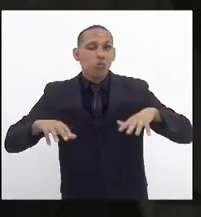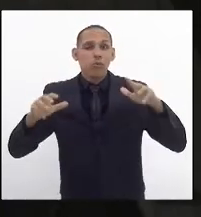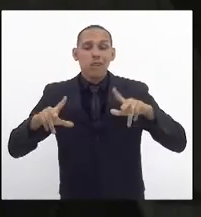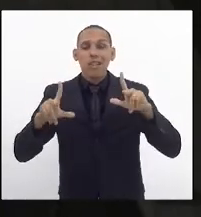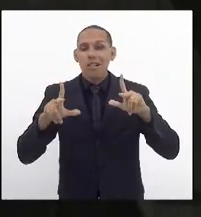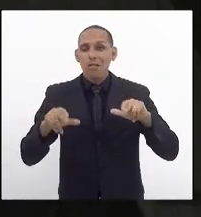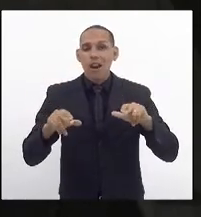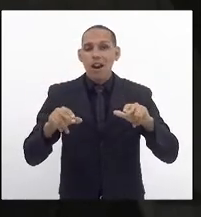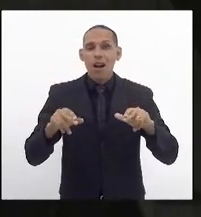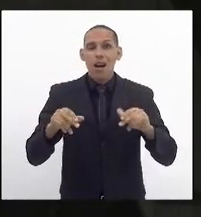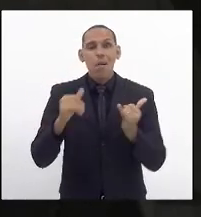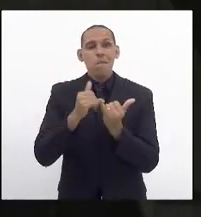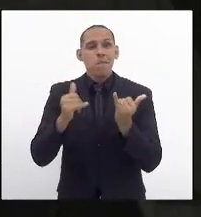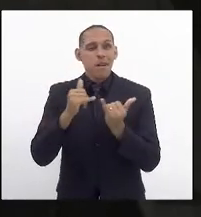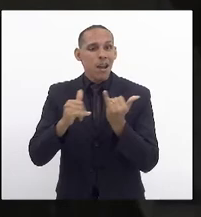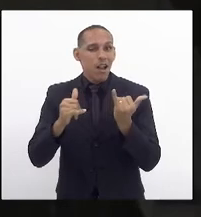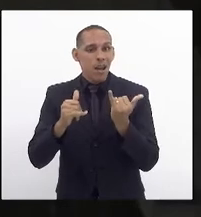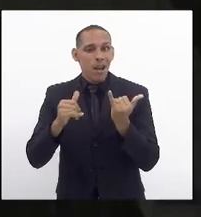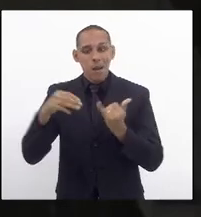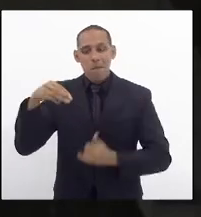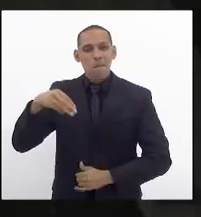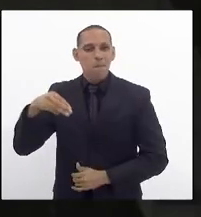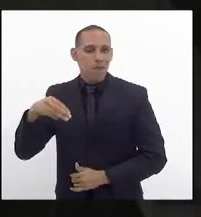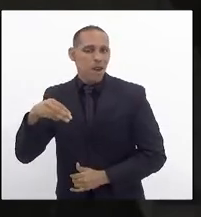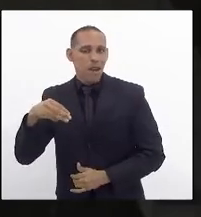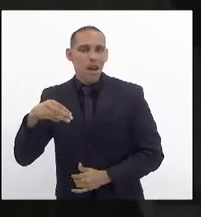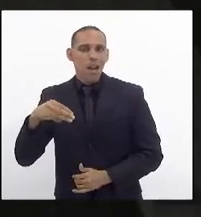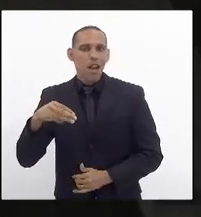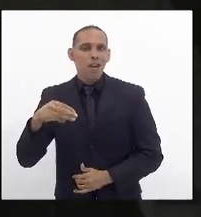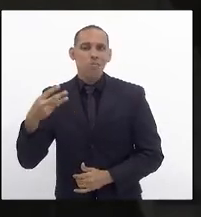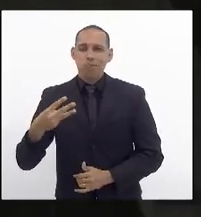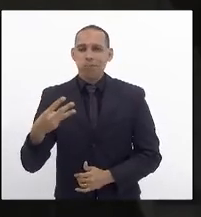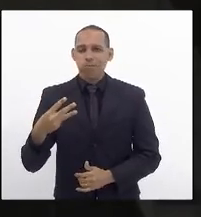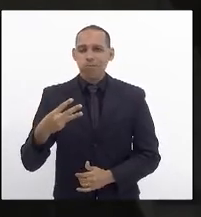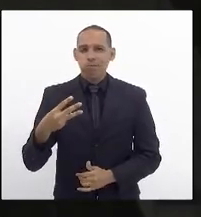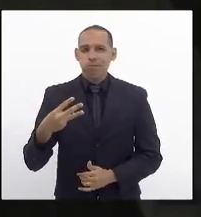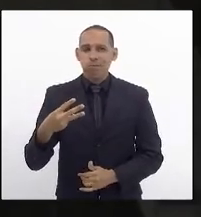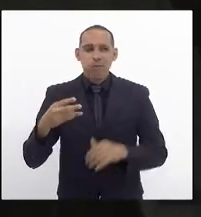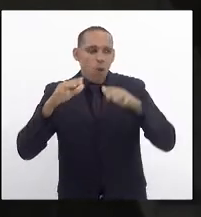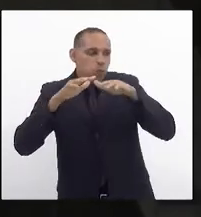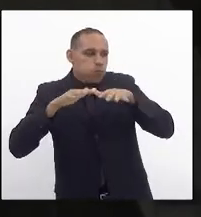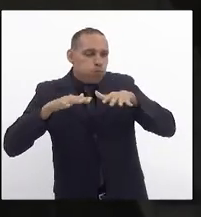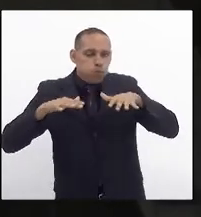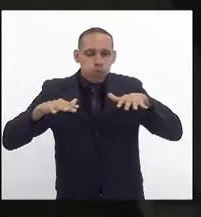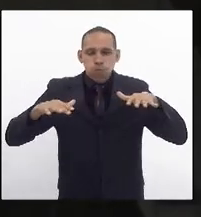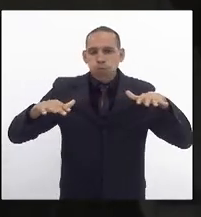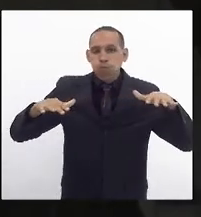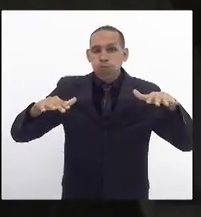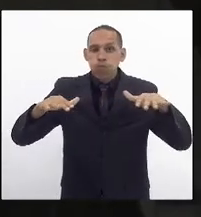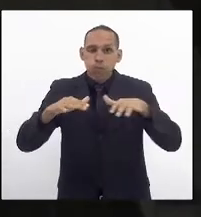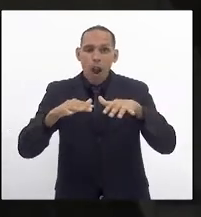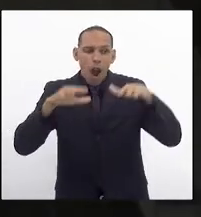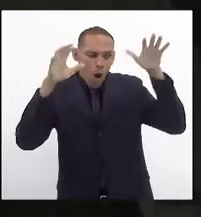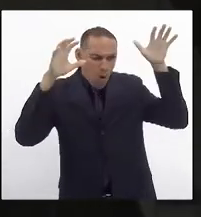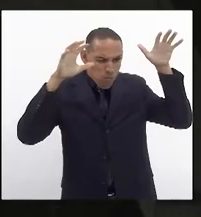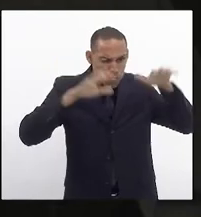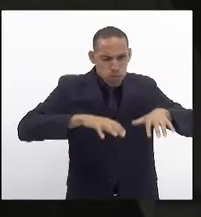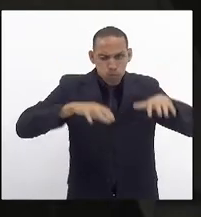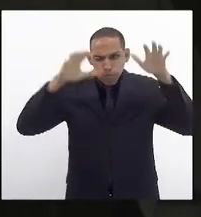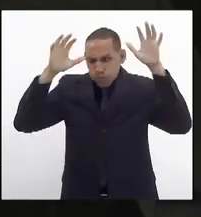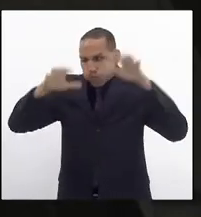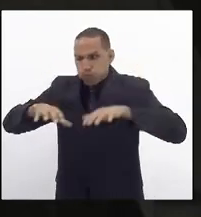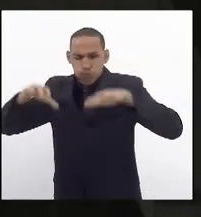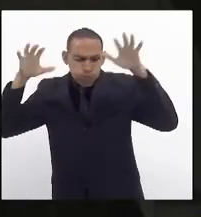meio metro cúbico em toda aquela região e evidentemente quando essa chuva